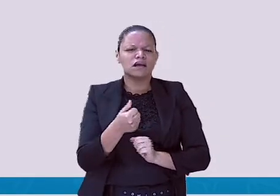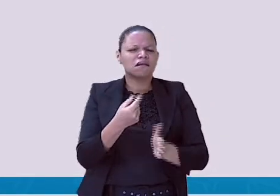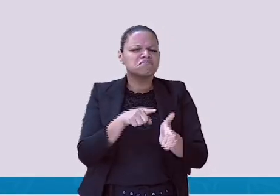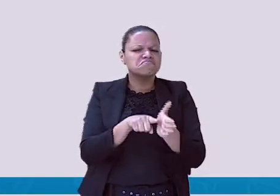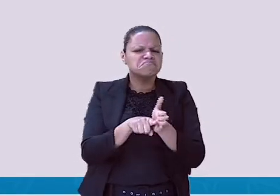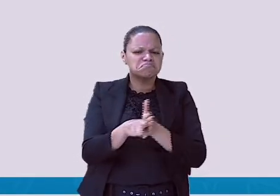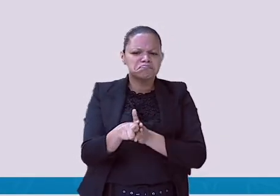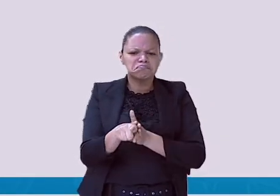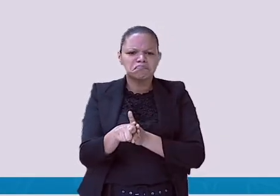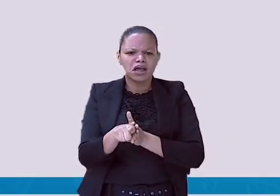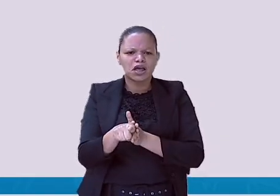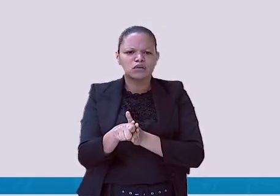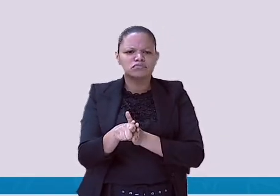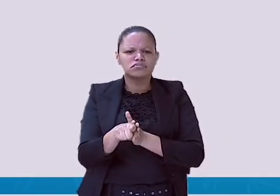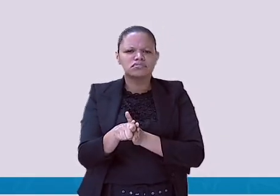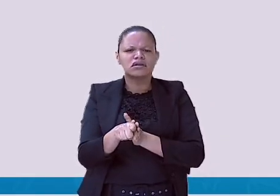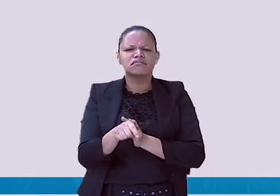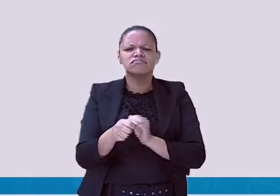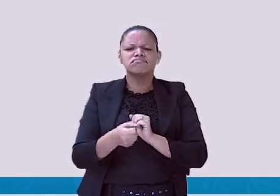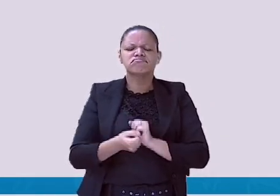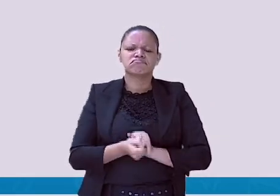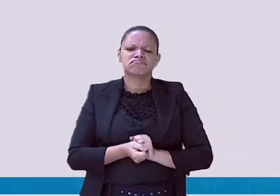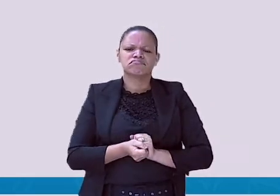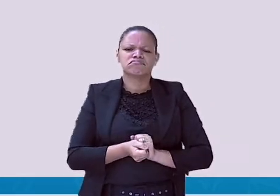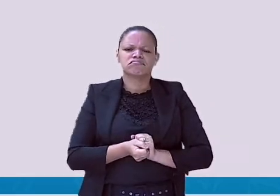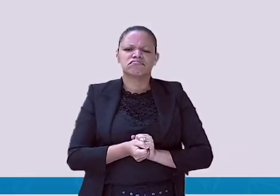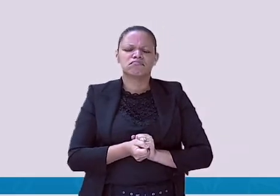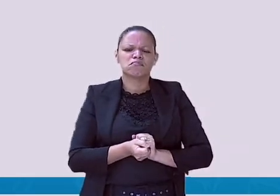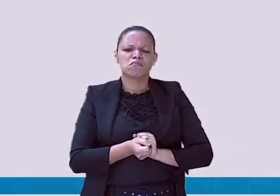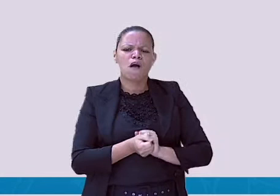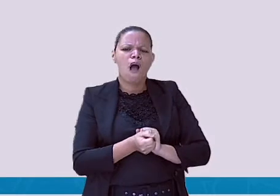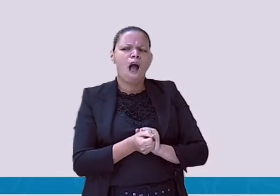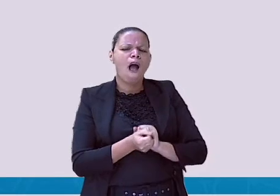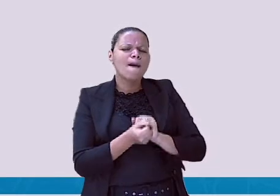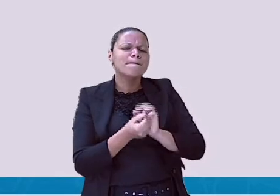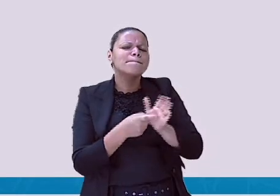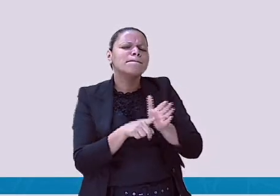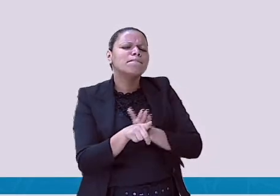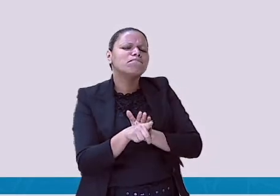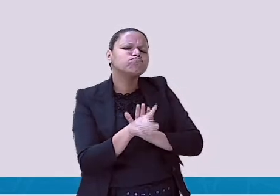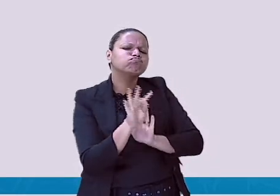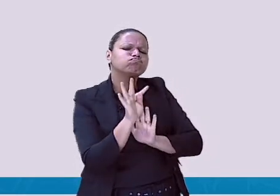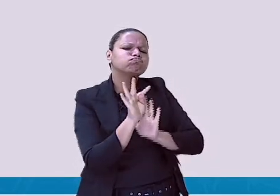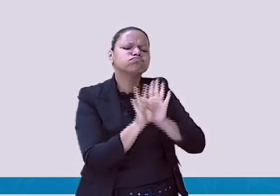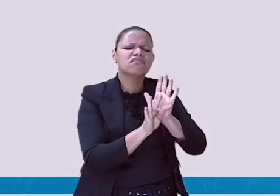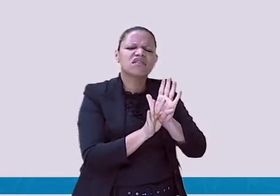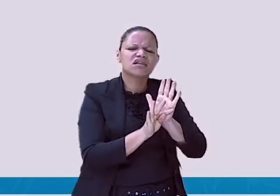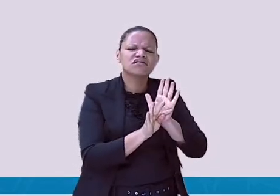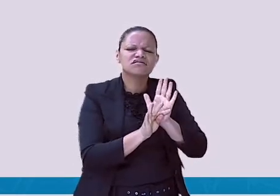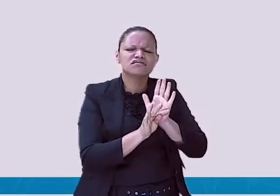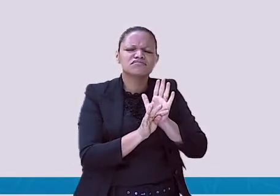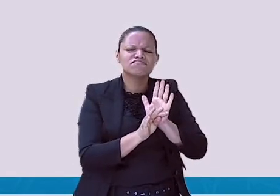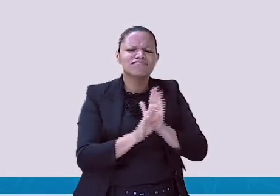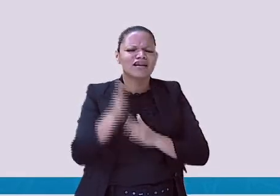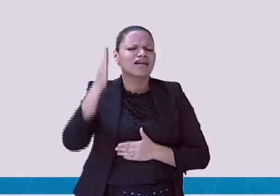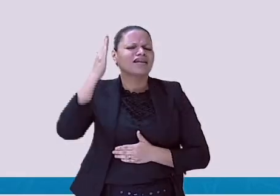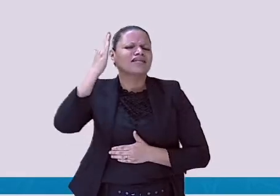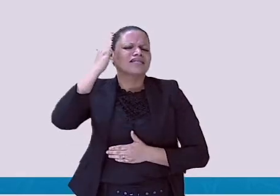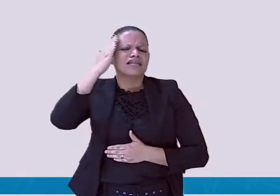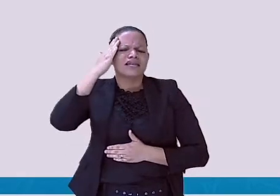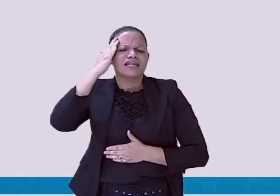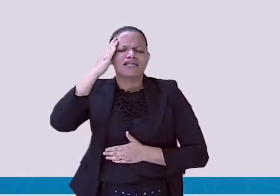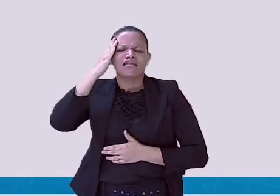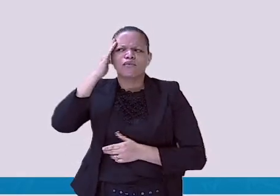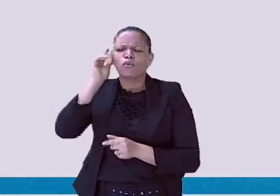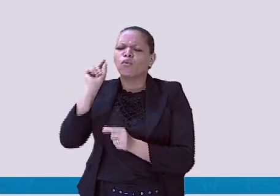à compreensão do texto. O que você entendeu da leitura que nós acabamos